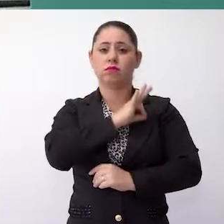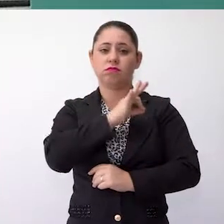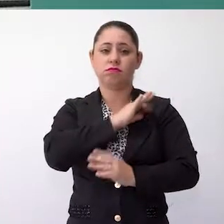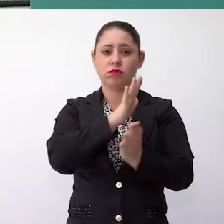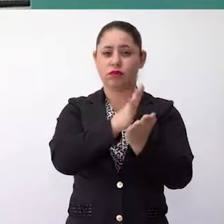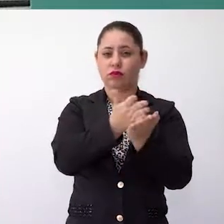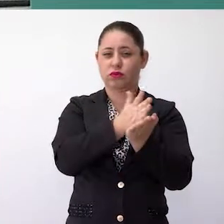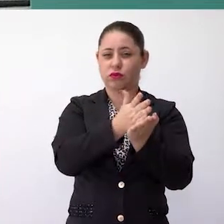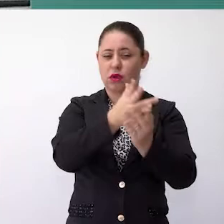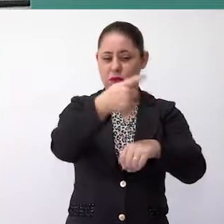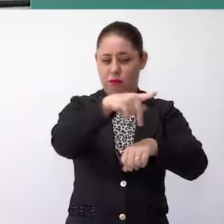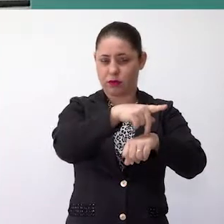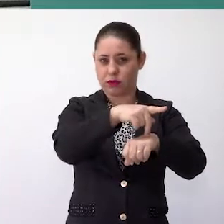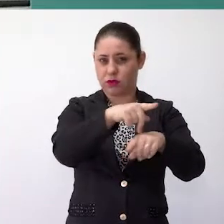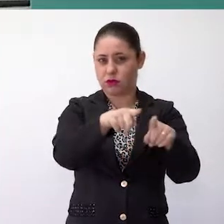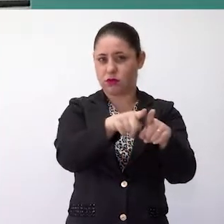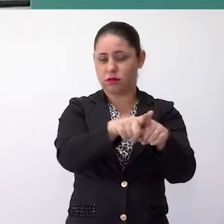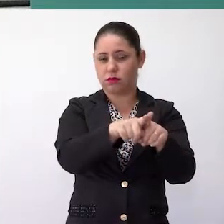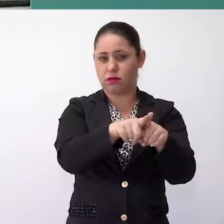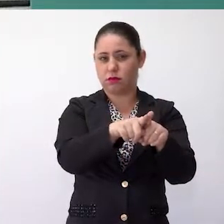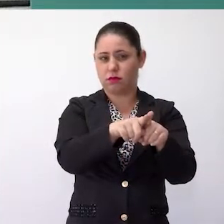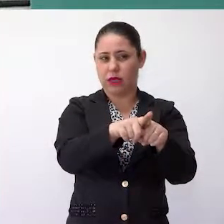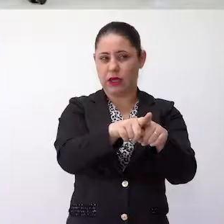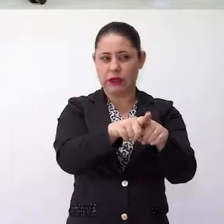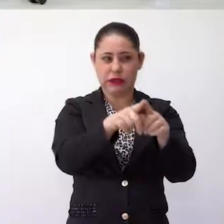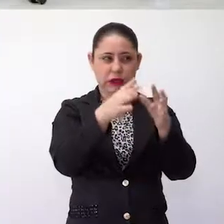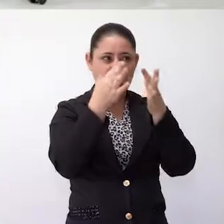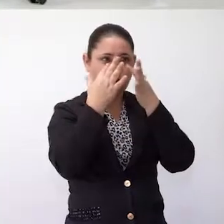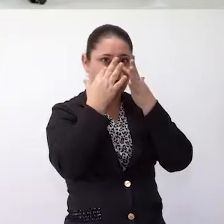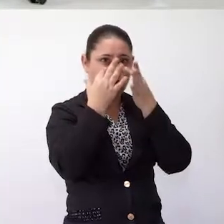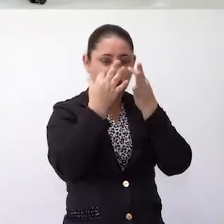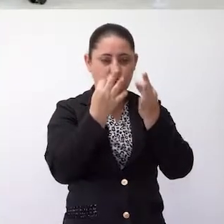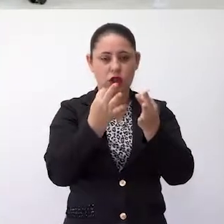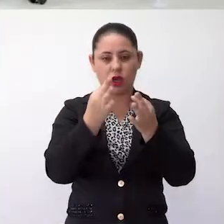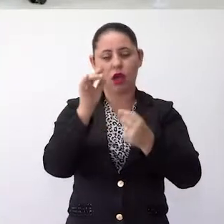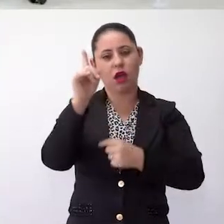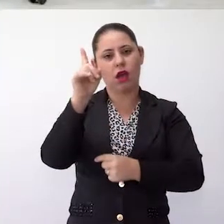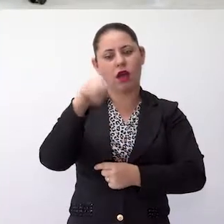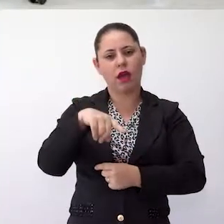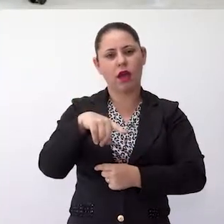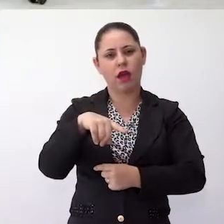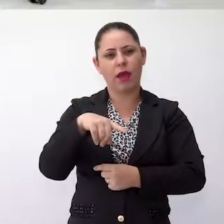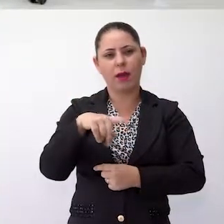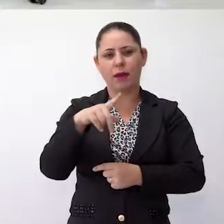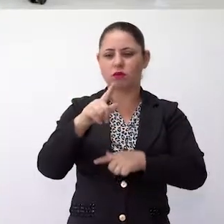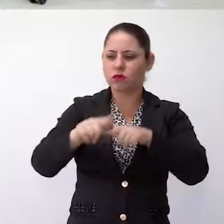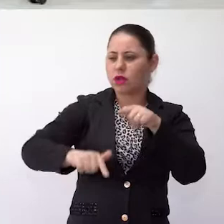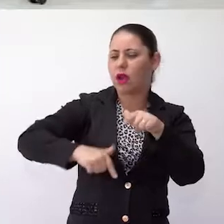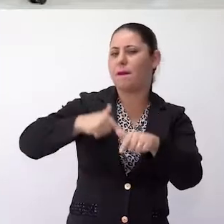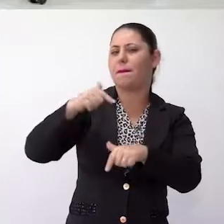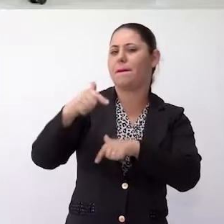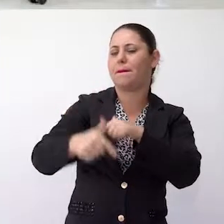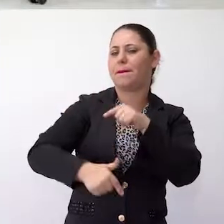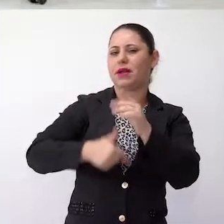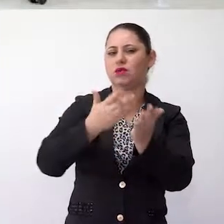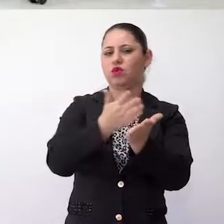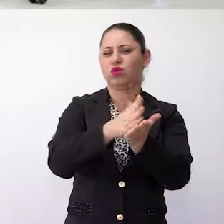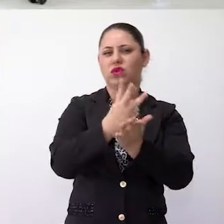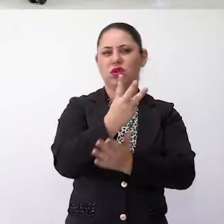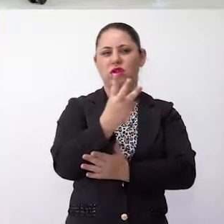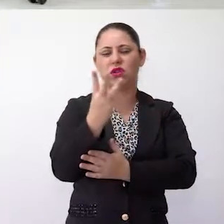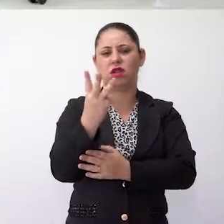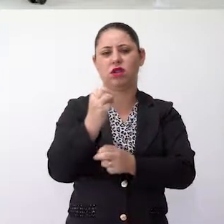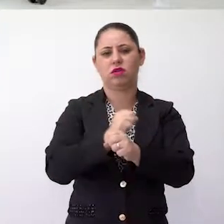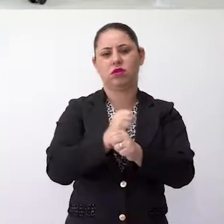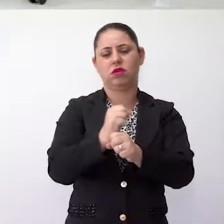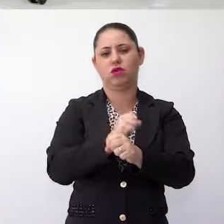fronteira. E essa expertise do nosso homem, essa labuta na região de fronteira, nesses 33 anos